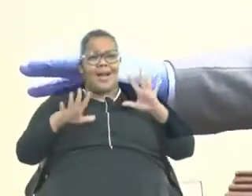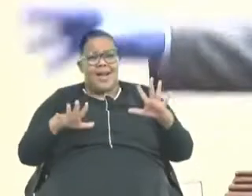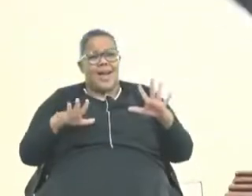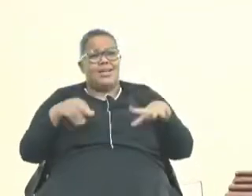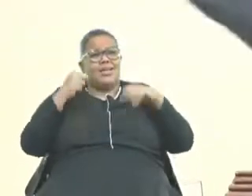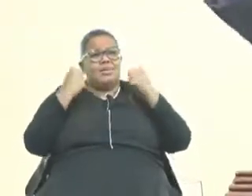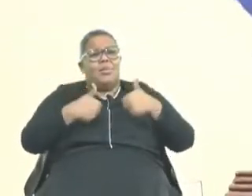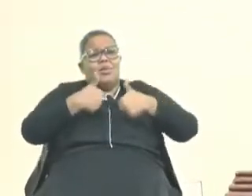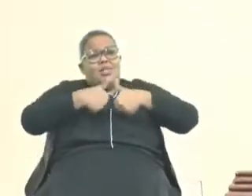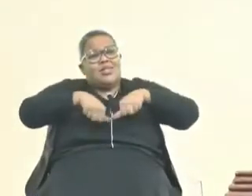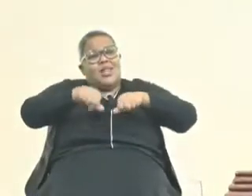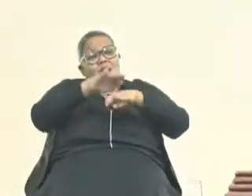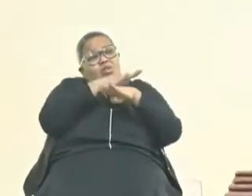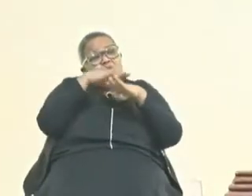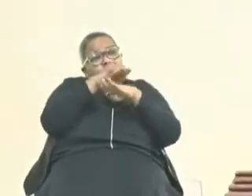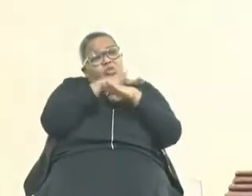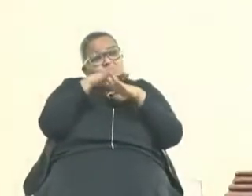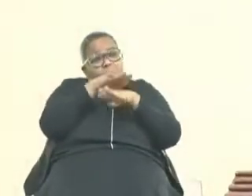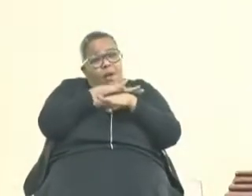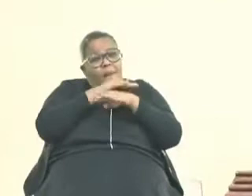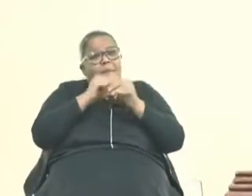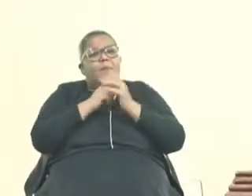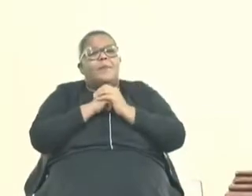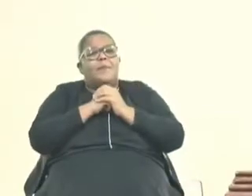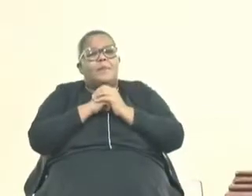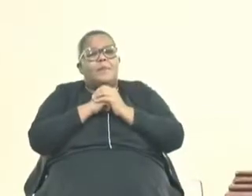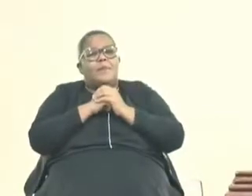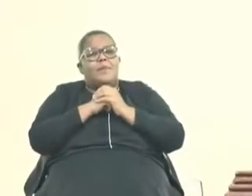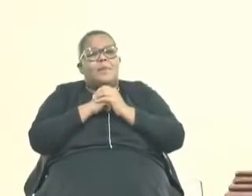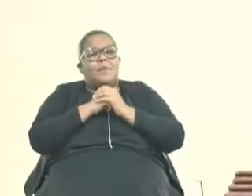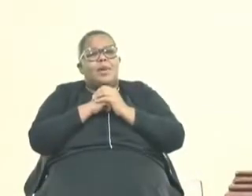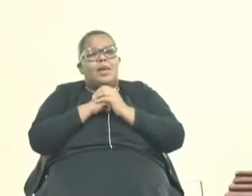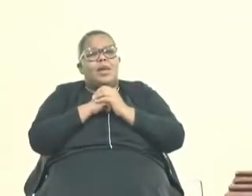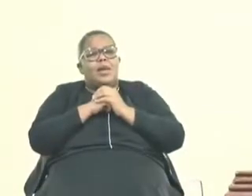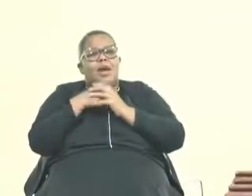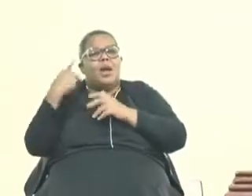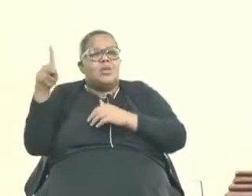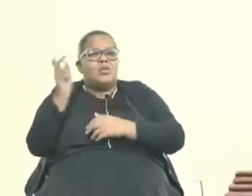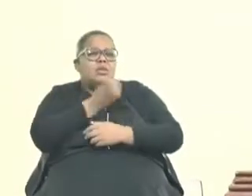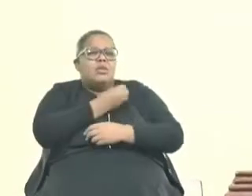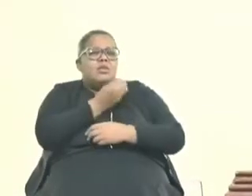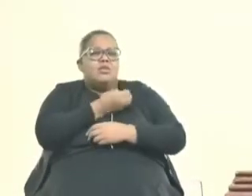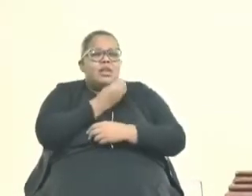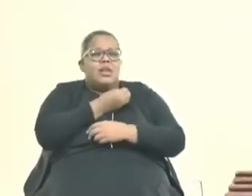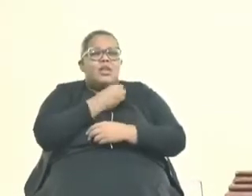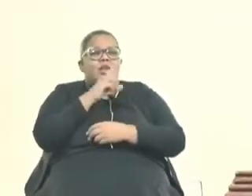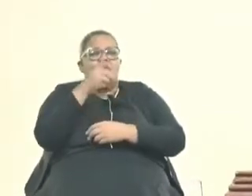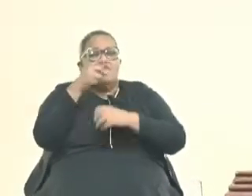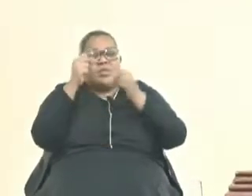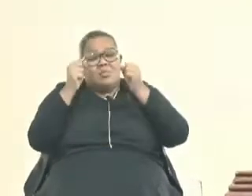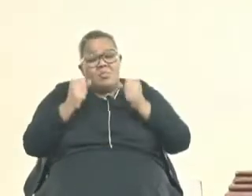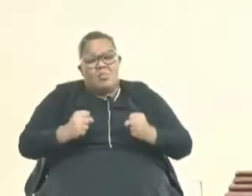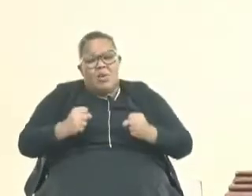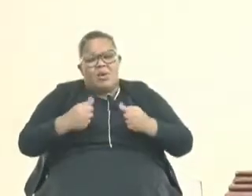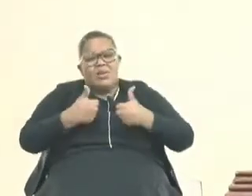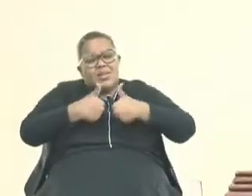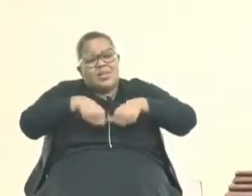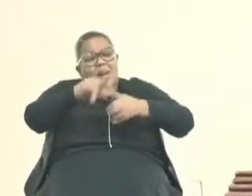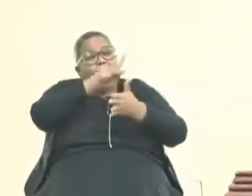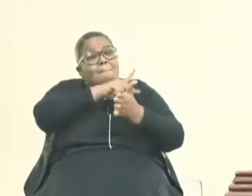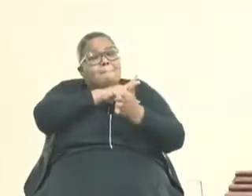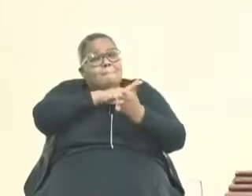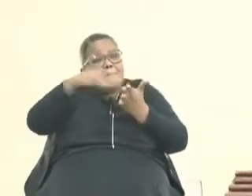Pântano a graça de Deus a unção de Deus na sua vida possa você continuar